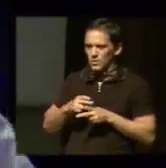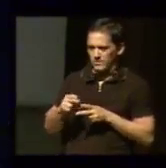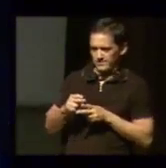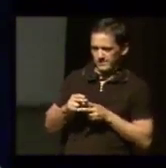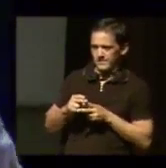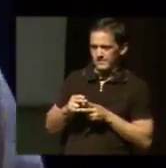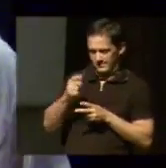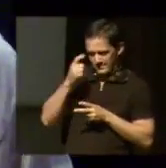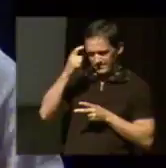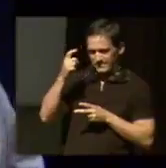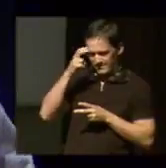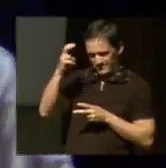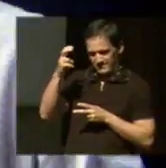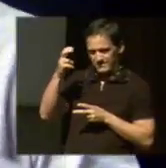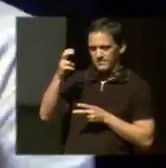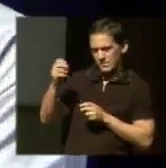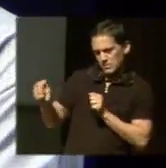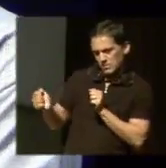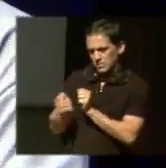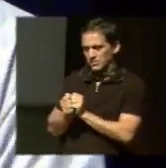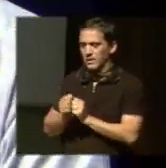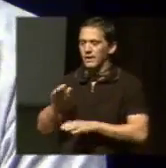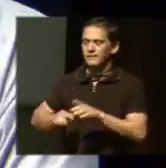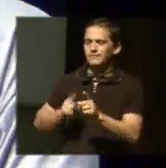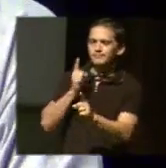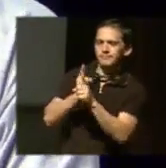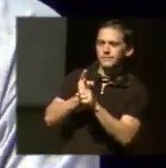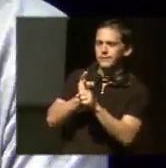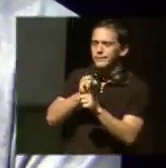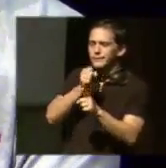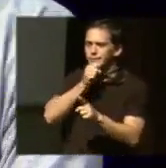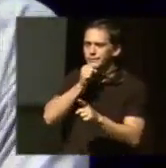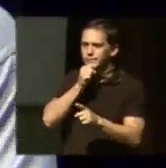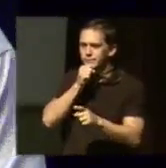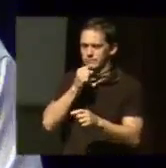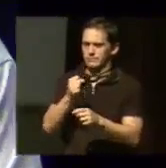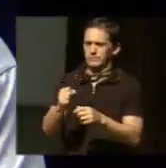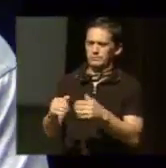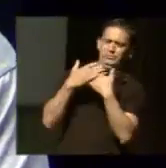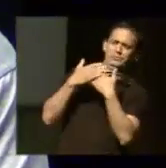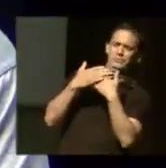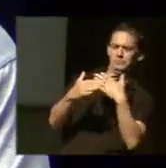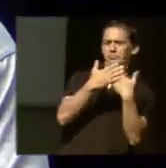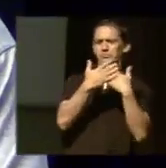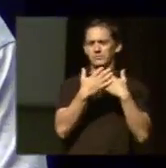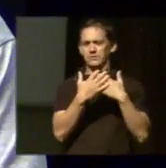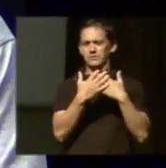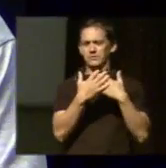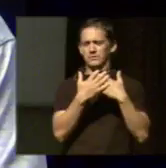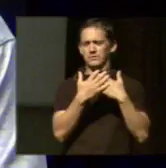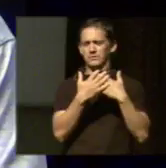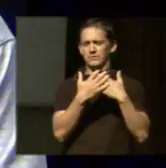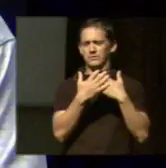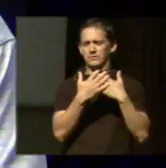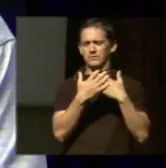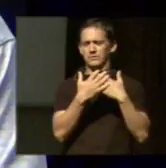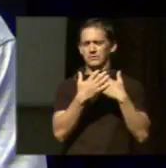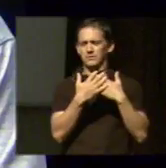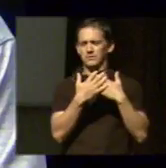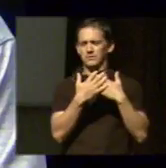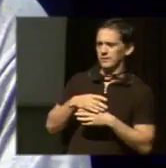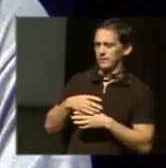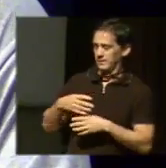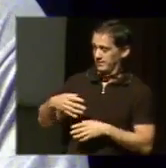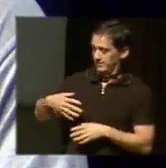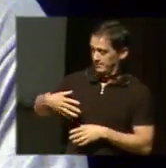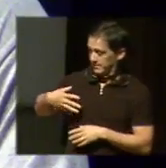de cara com idosos rabugentos. Importante, uma coisa que é necessário ressaltar: uma criança rabugenta vai resultar em um adolescente rabugento, que